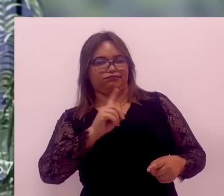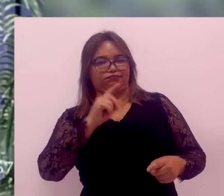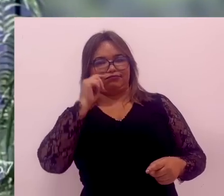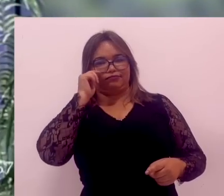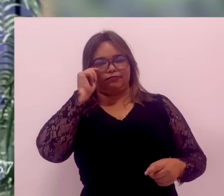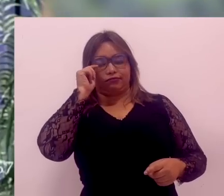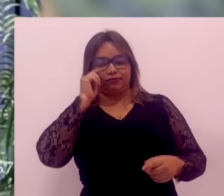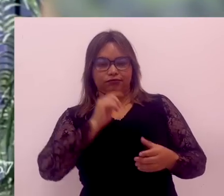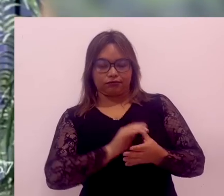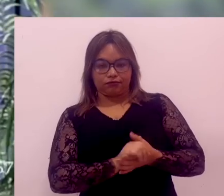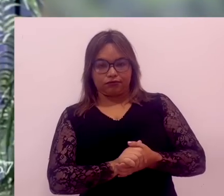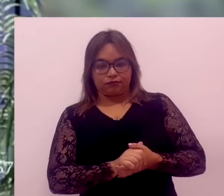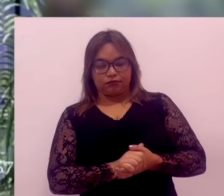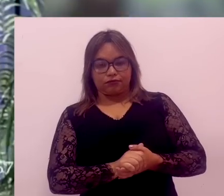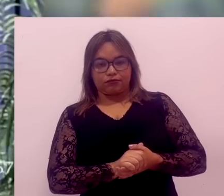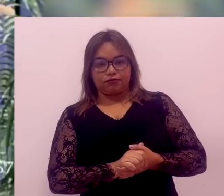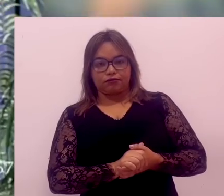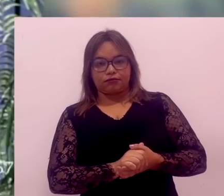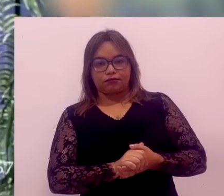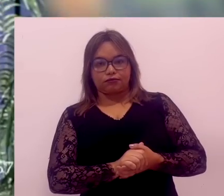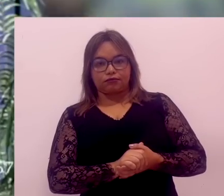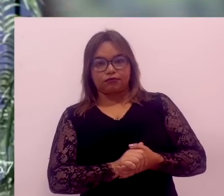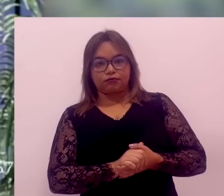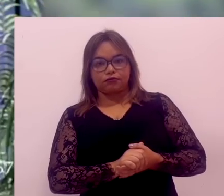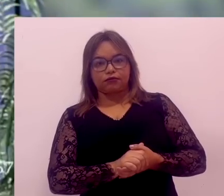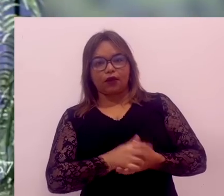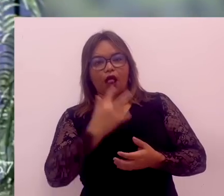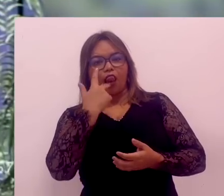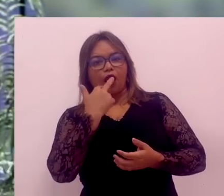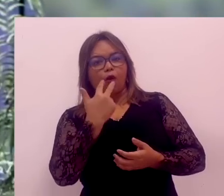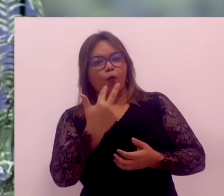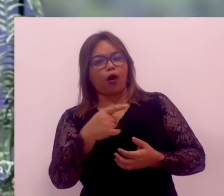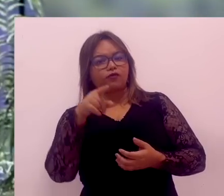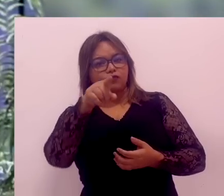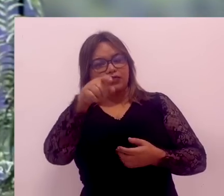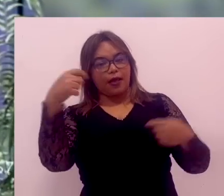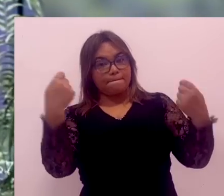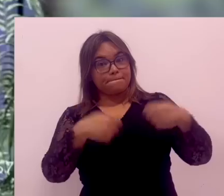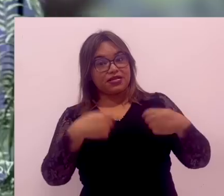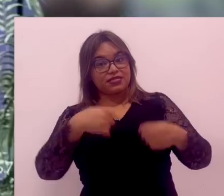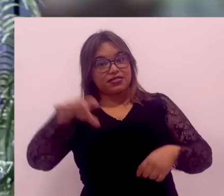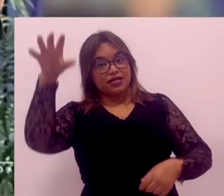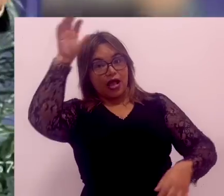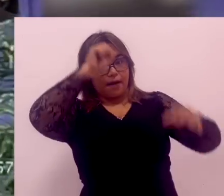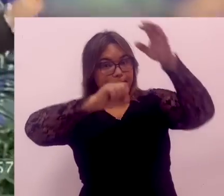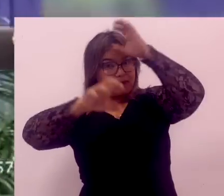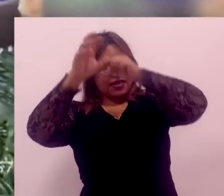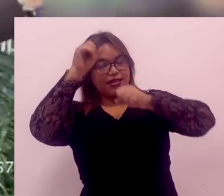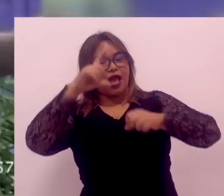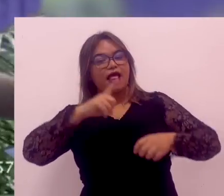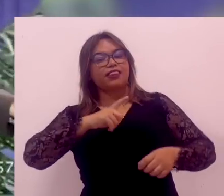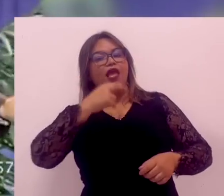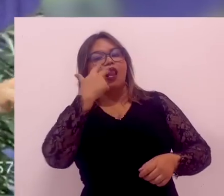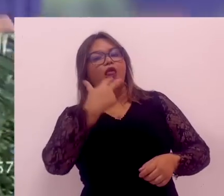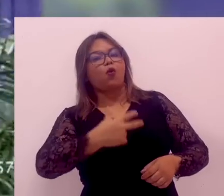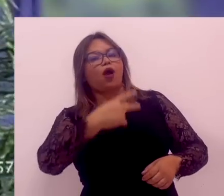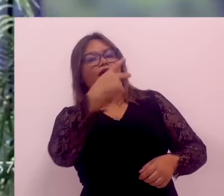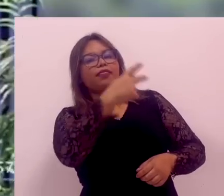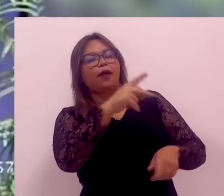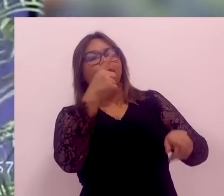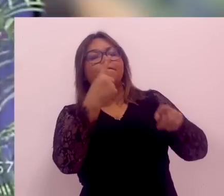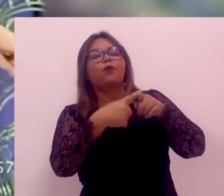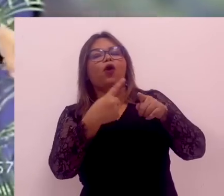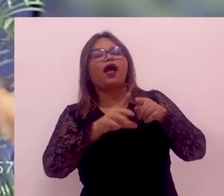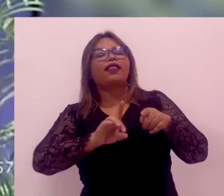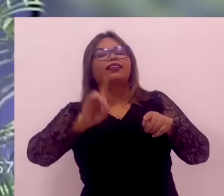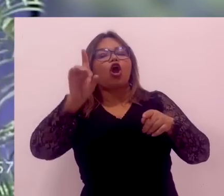Então esta é a linguagem que você tem que aprender. Eles criaram a sua linguagem porque Deus confundiu as línguas. Então eles criaram uma linguagem do